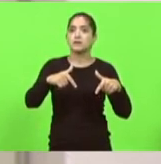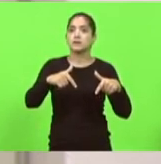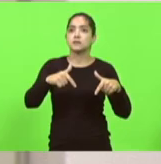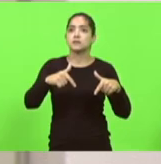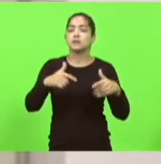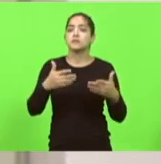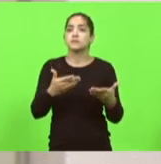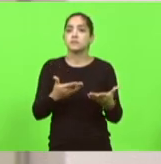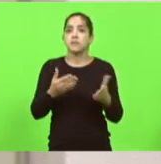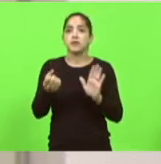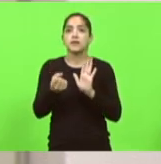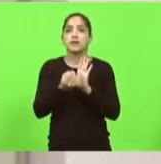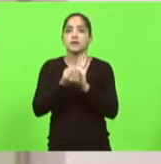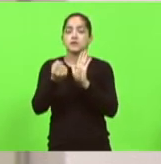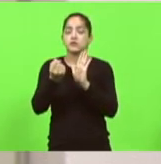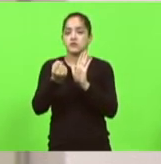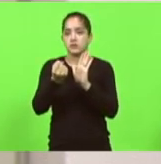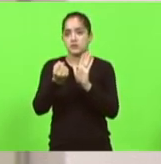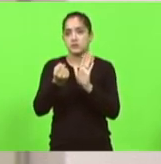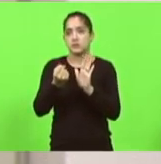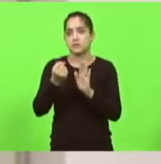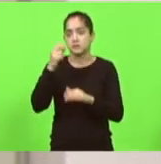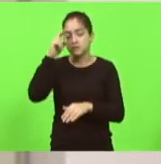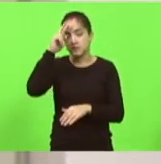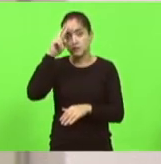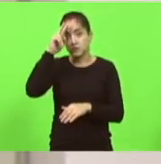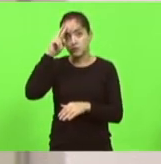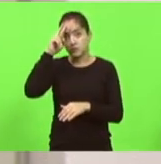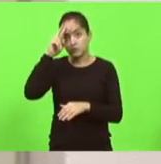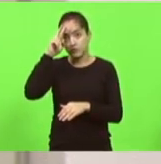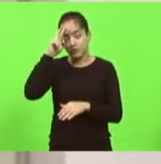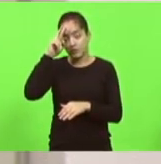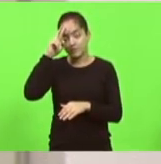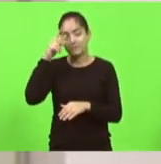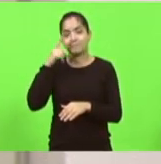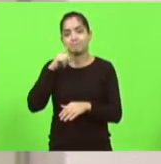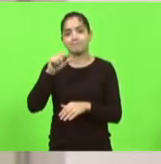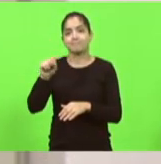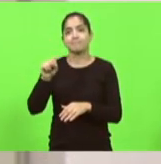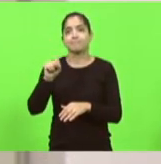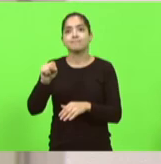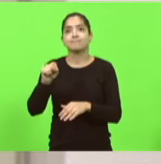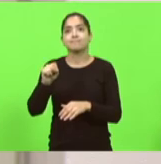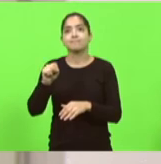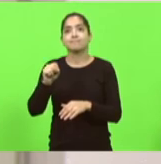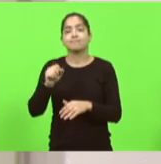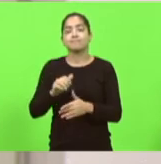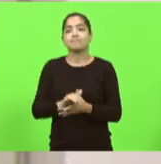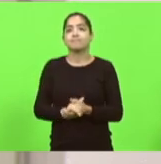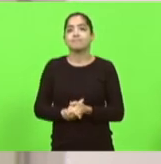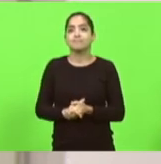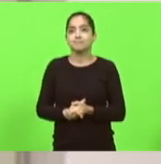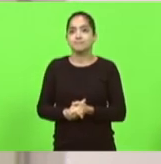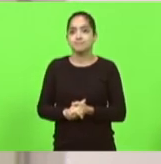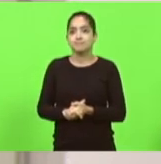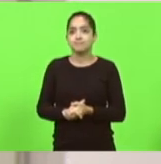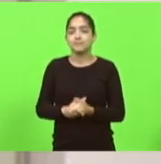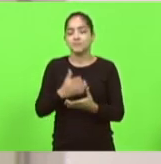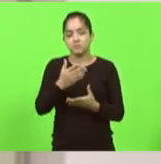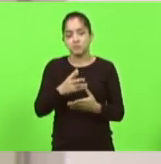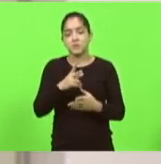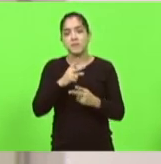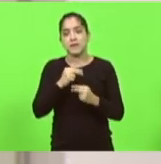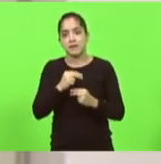para que registre a história de Santa Catarina, a sua grande conquista. Não seja modesto. O senhor merece